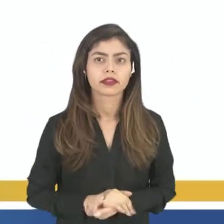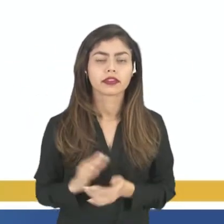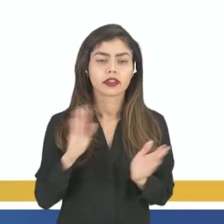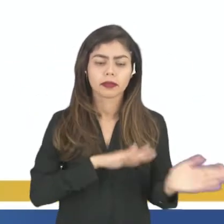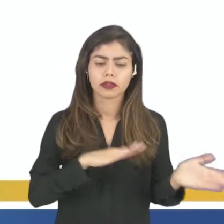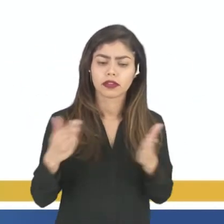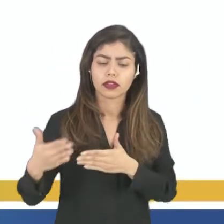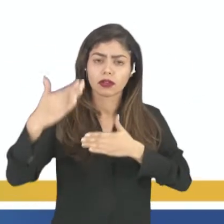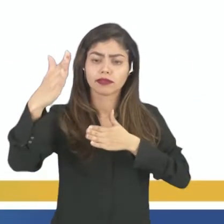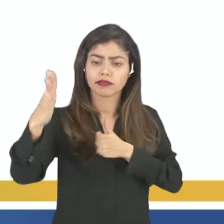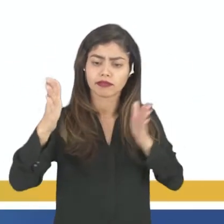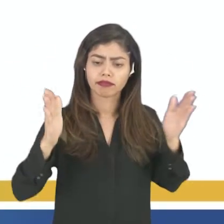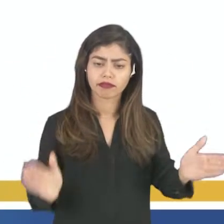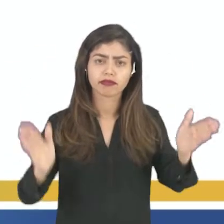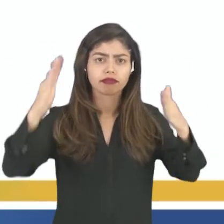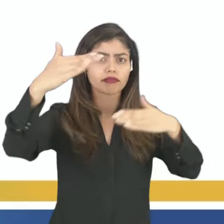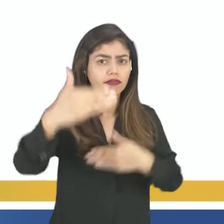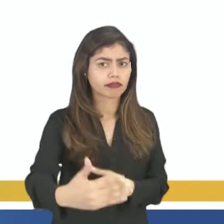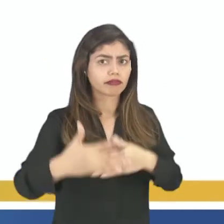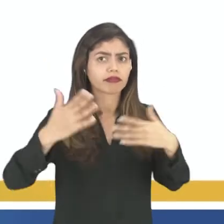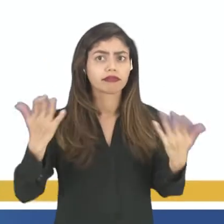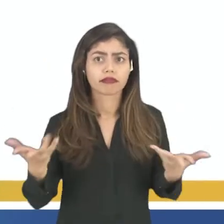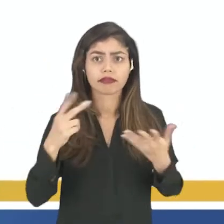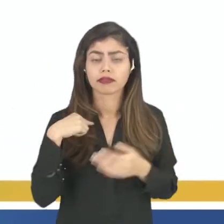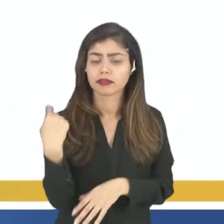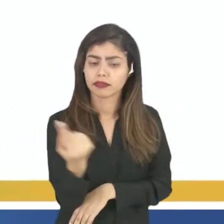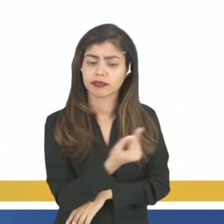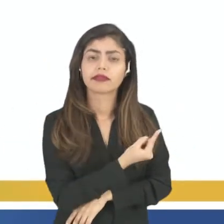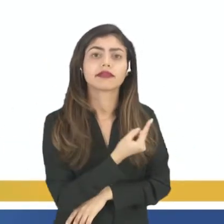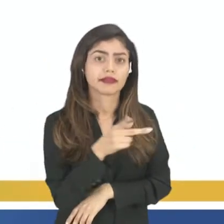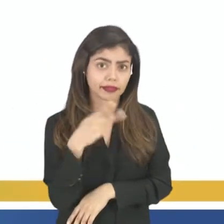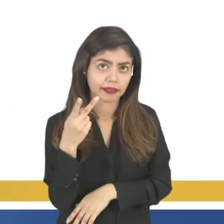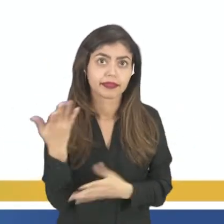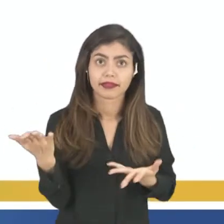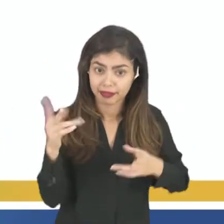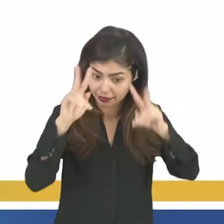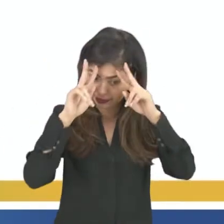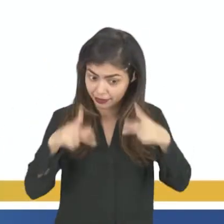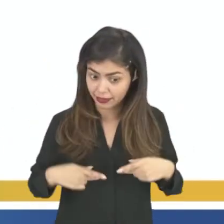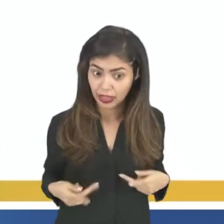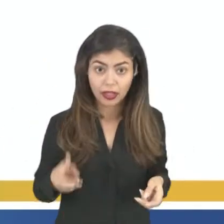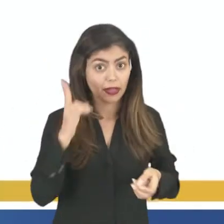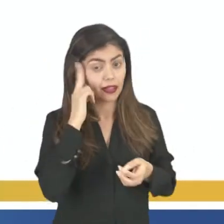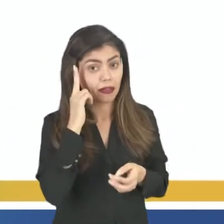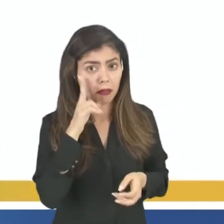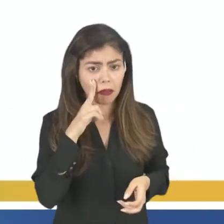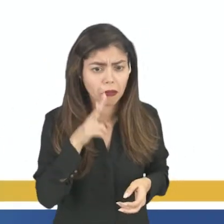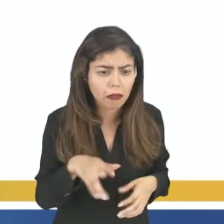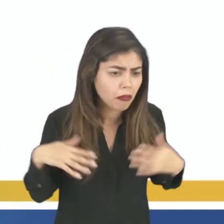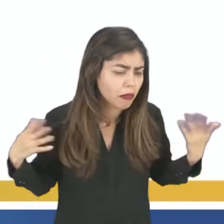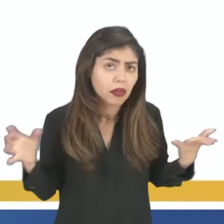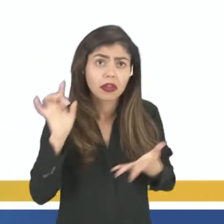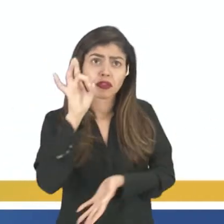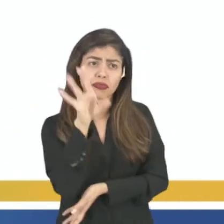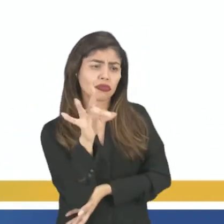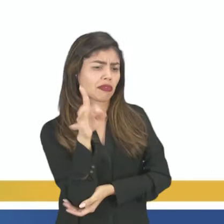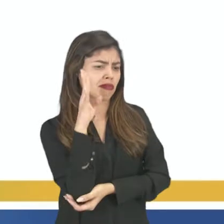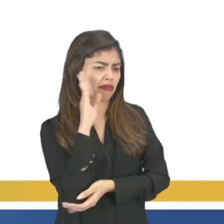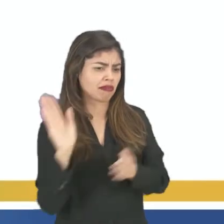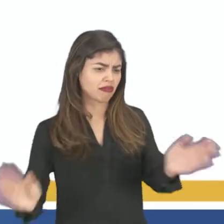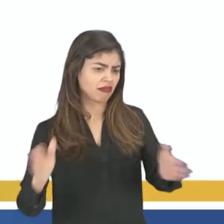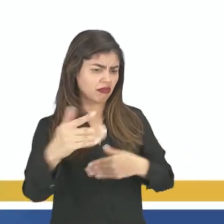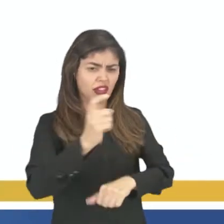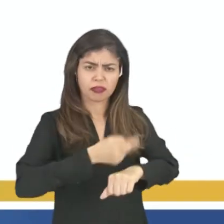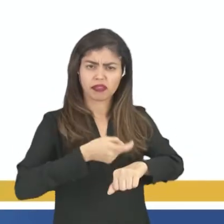um bloco que nós, vamos dizer assim, seres humanos comuns, né, olhamos e só vemos uma